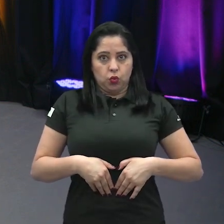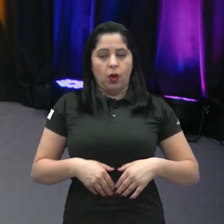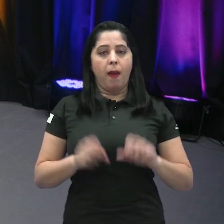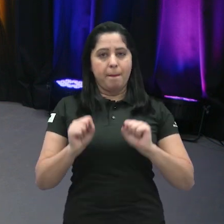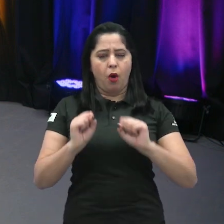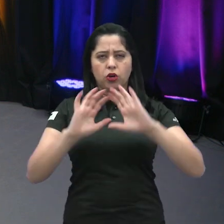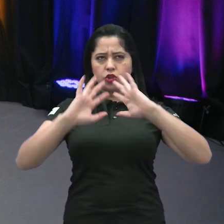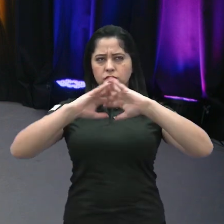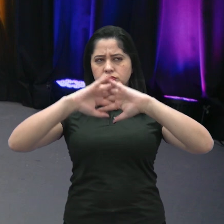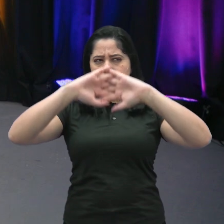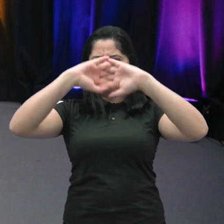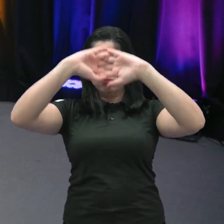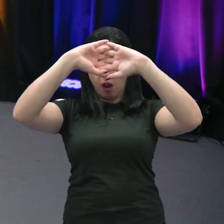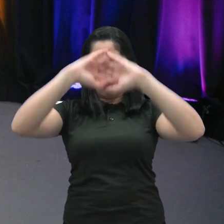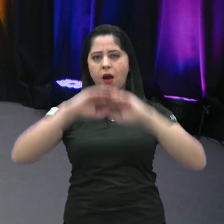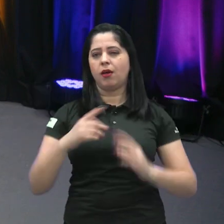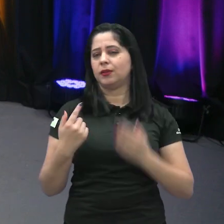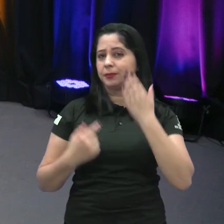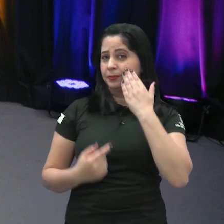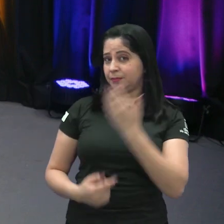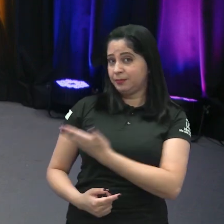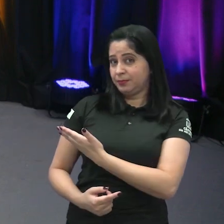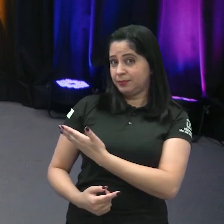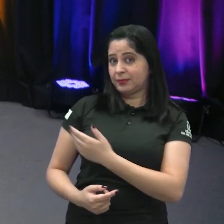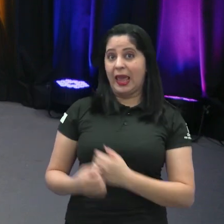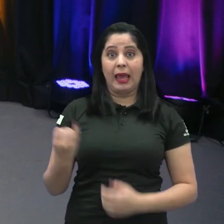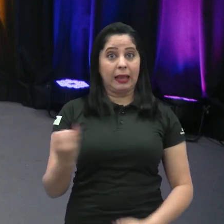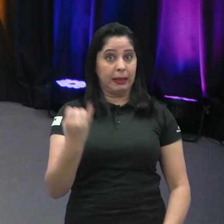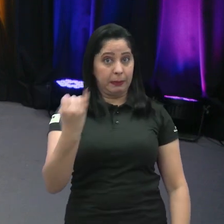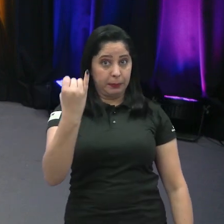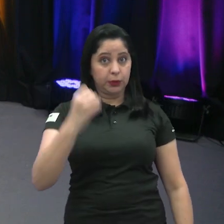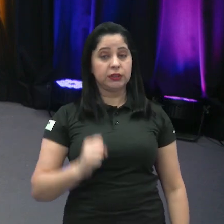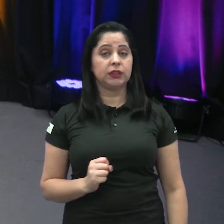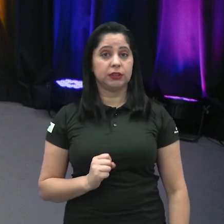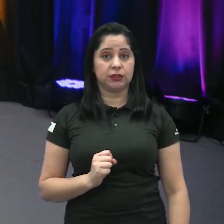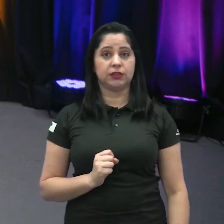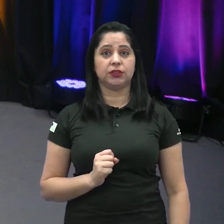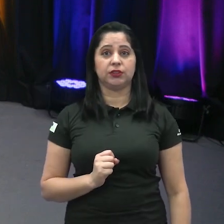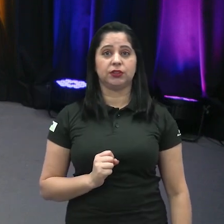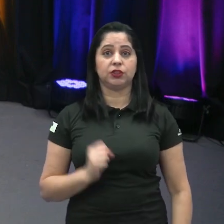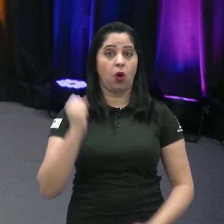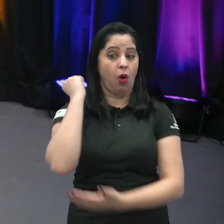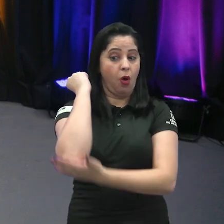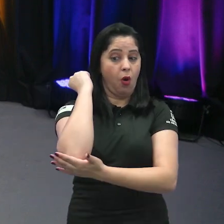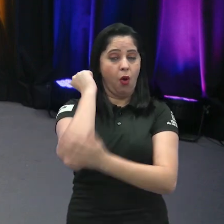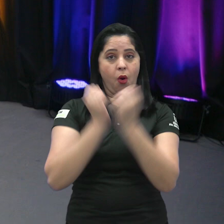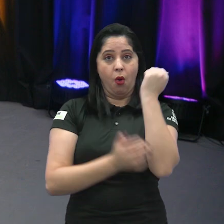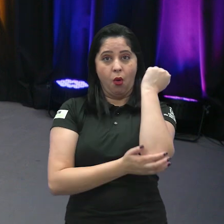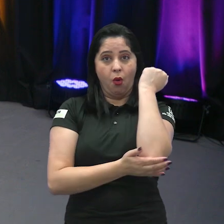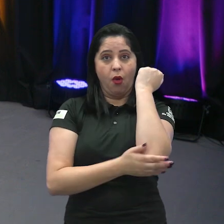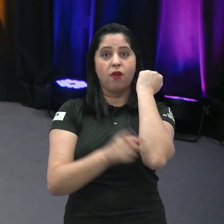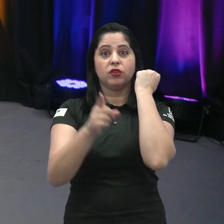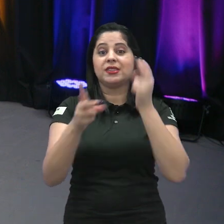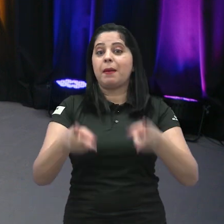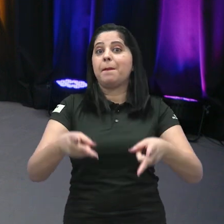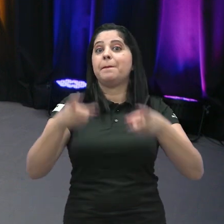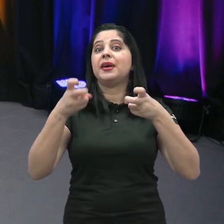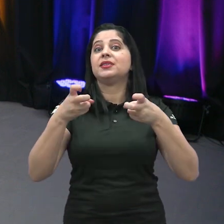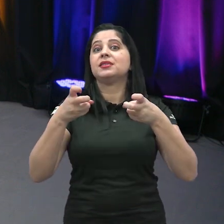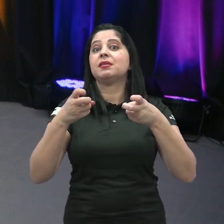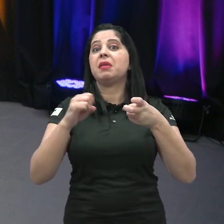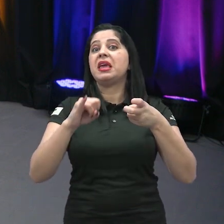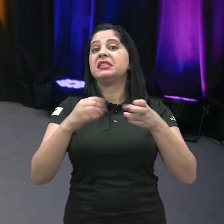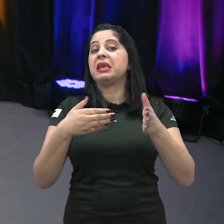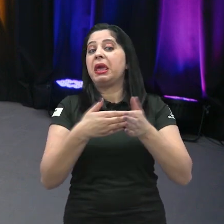o máximo que você conseguir. Isso é muito importante para a questão da flexibilidade do seu cotovelo. Aí você vai perceber